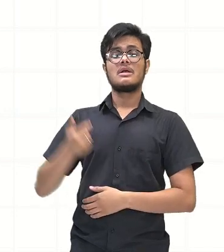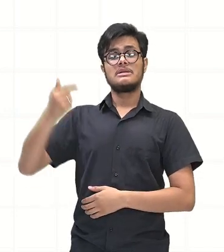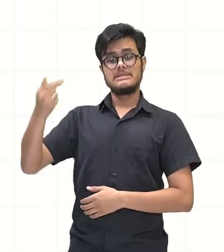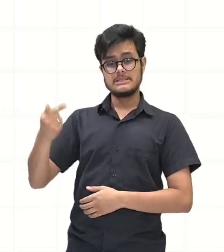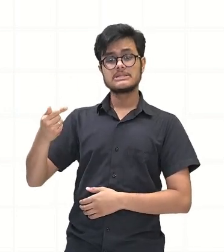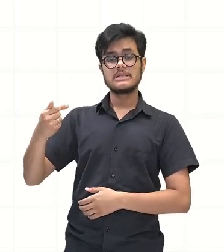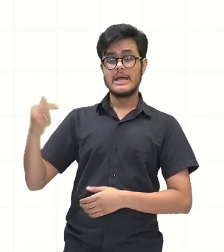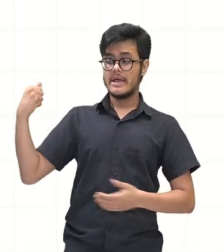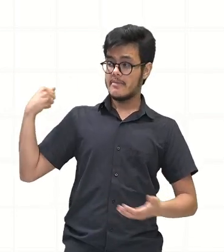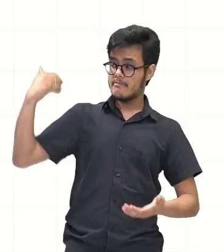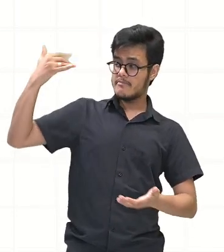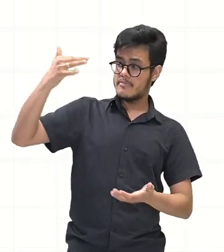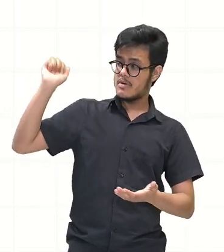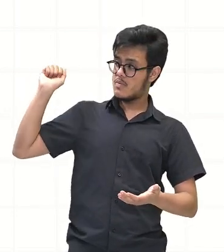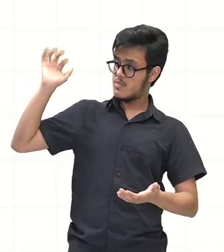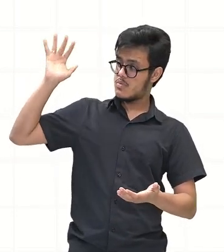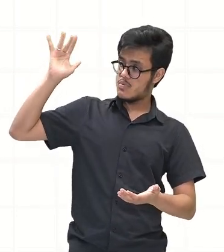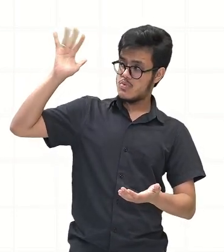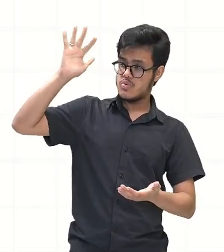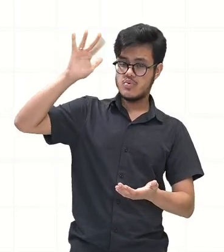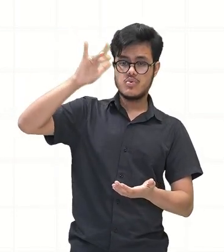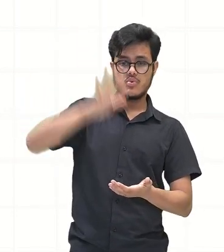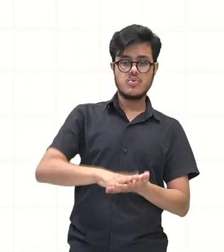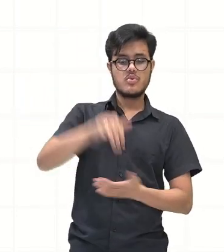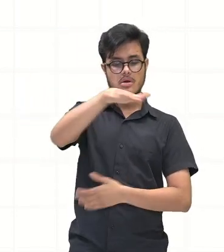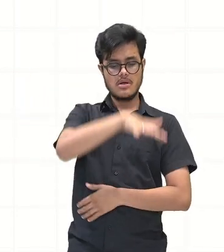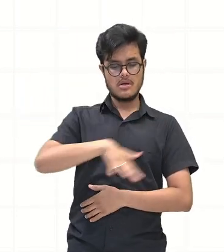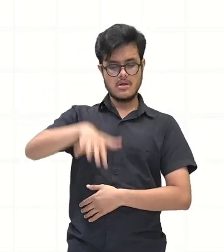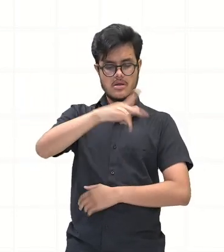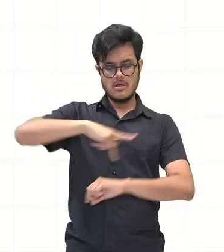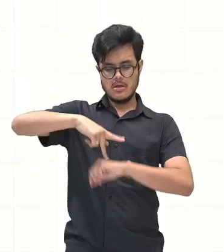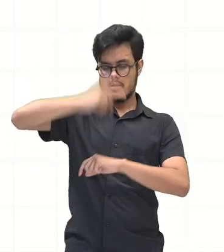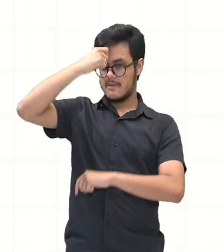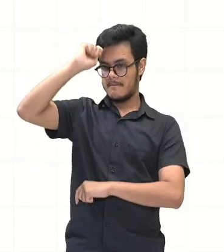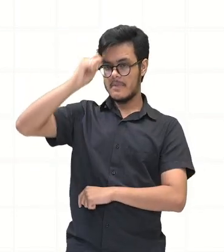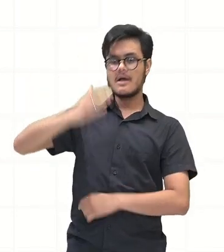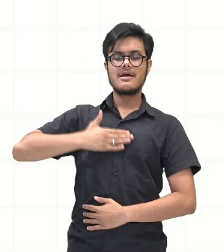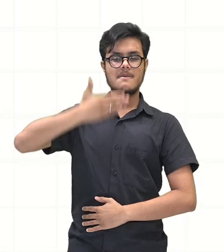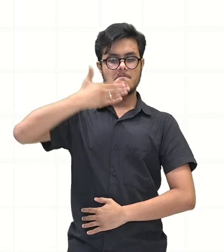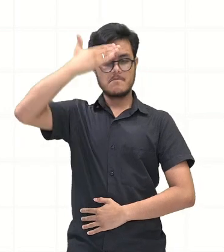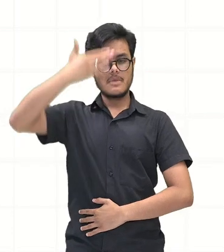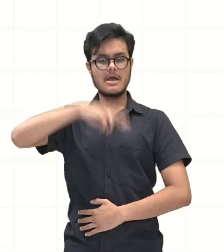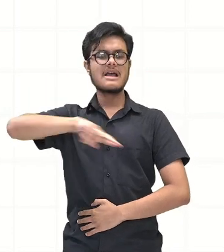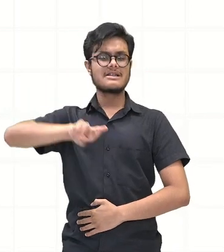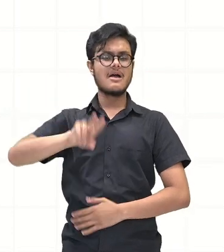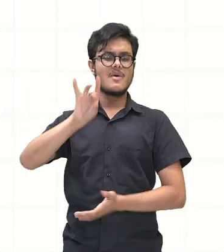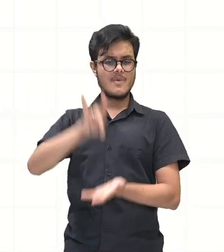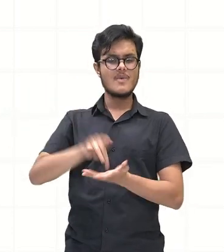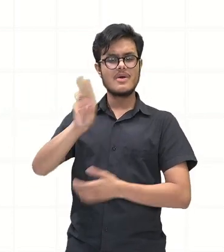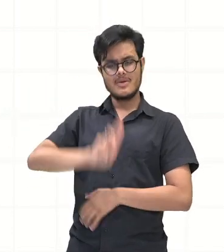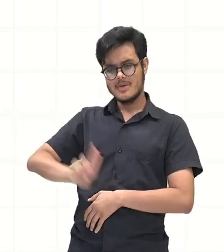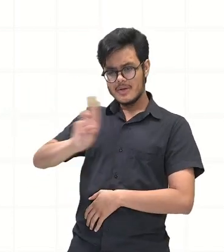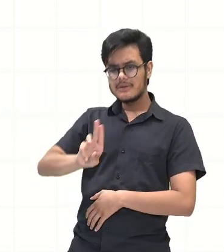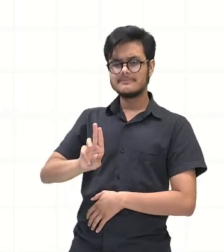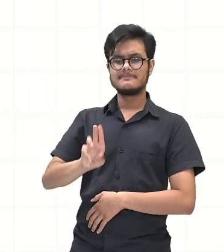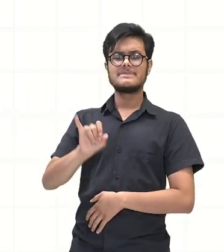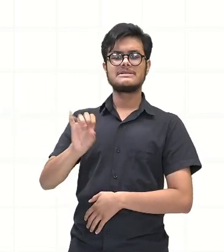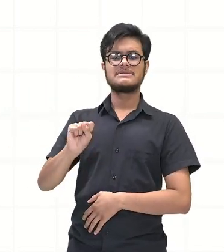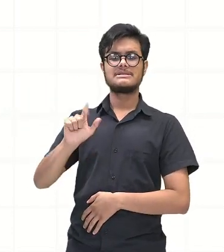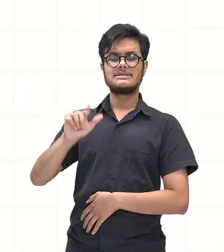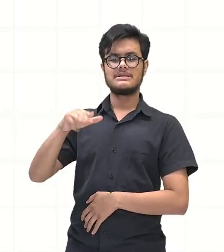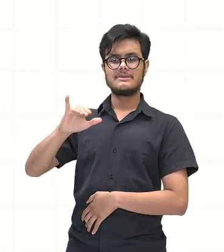árabes chegam na África e os árabes eles possuíam uma religião monoteísta, que é justamente a religião